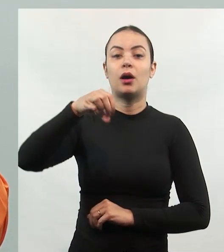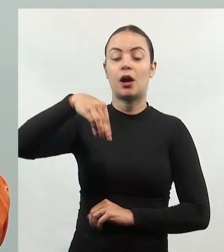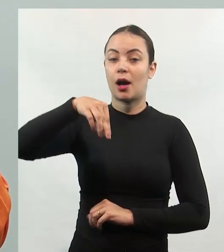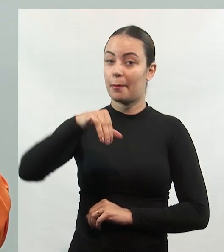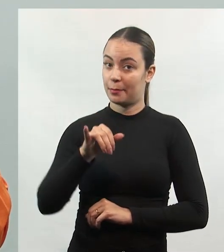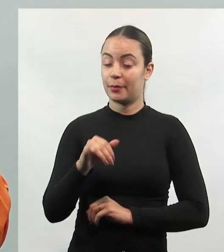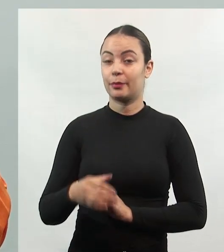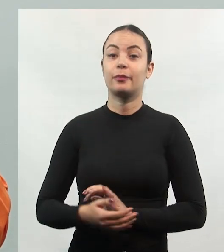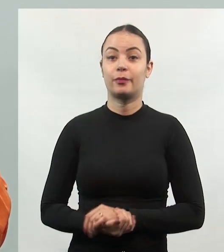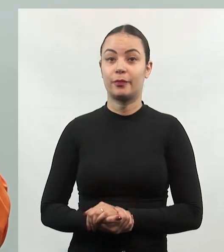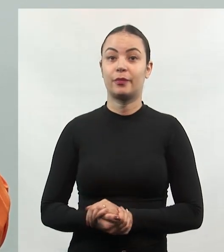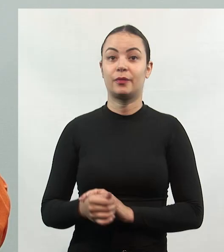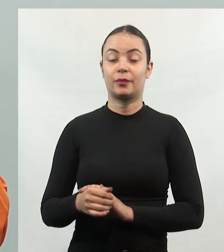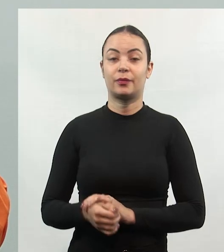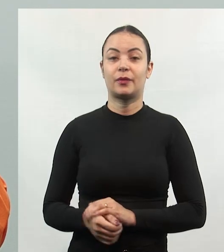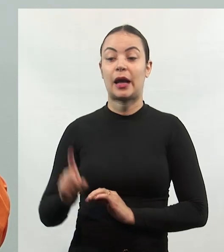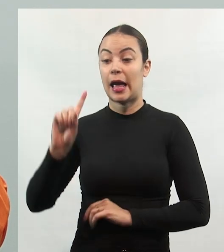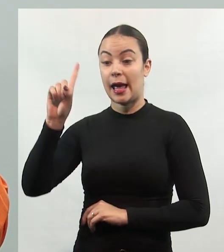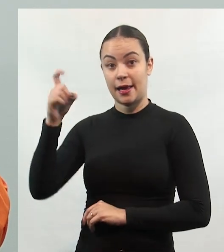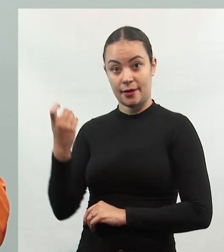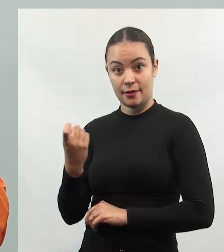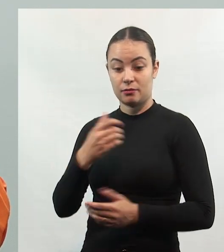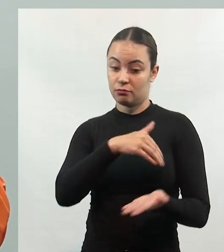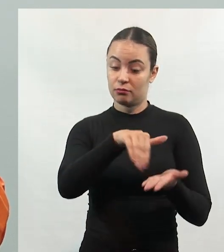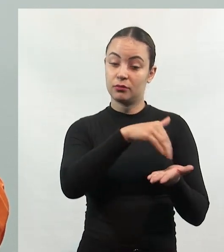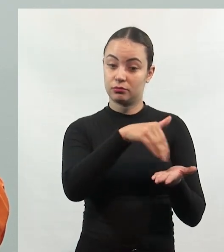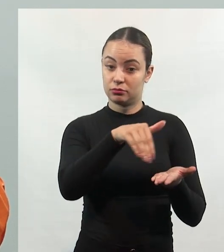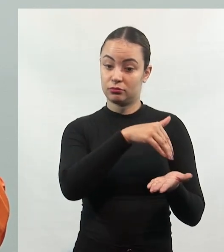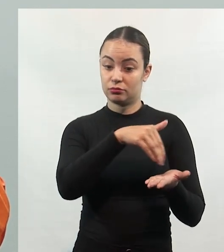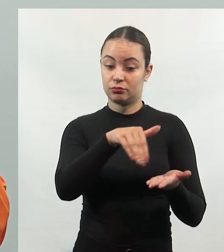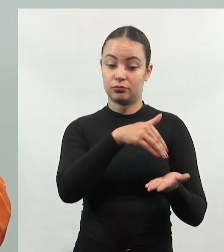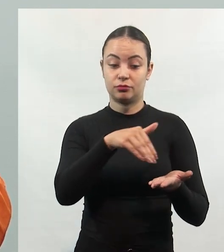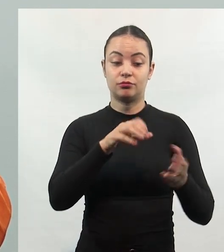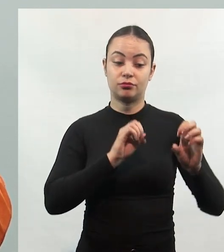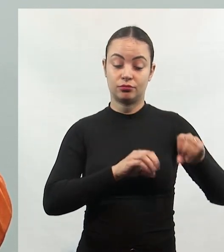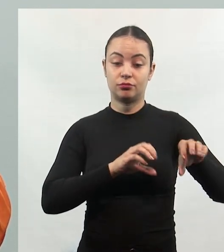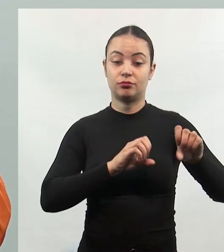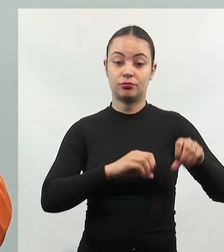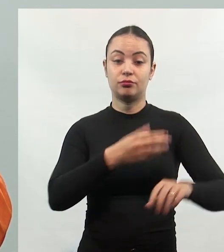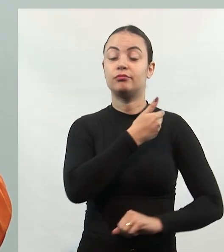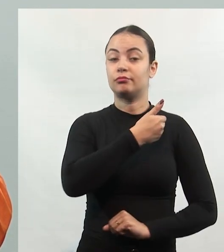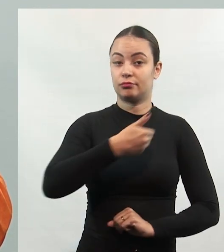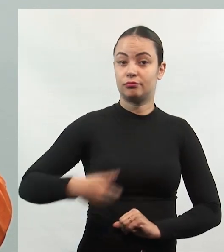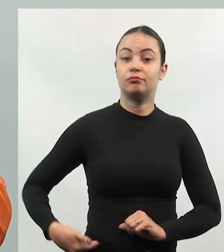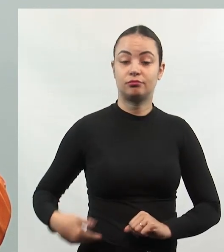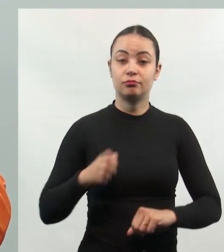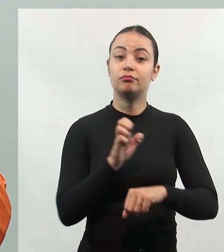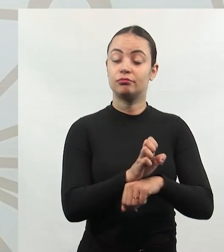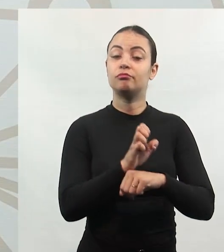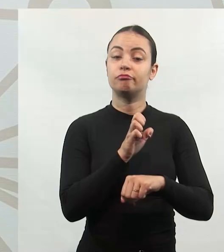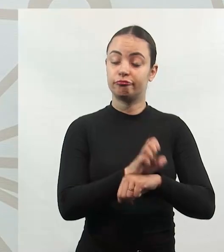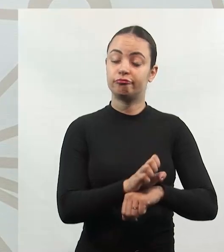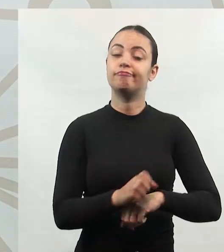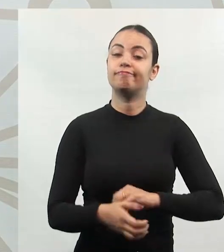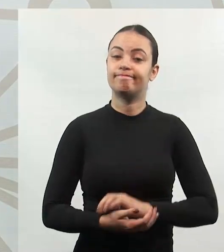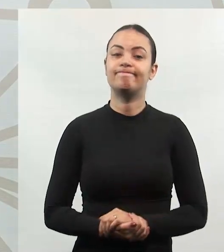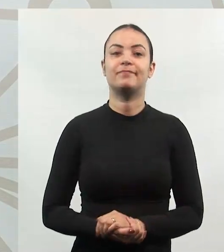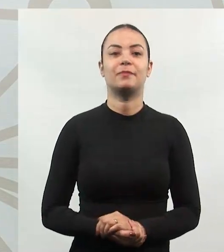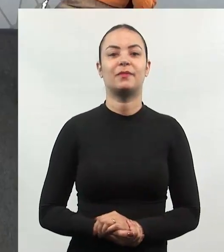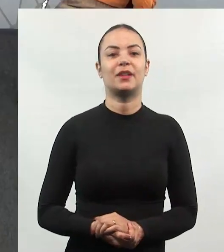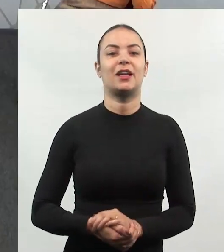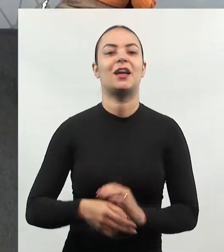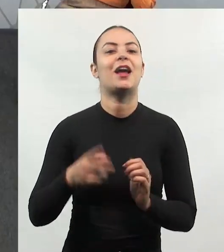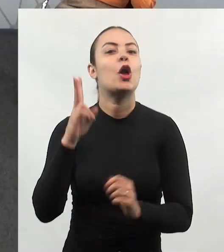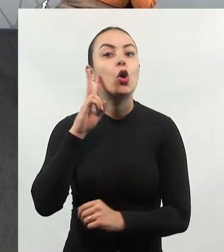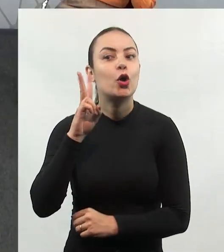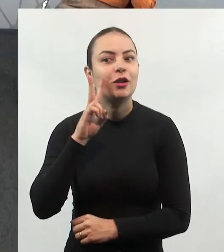Nacional. Me deu 8,5, até hoje eu digo para ele, fiquei muito chateada. Estudei muito para ganhar um 8,5. Era um desespero, né, pra